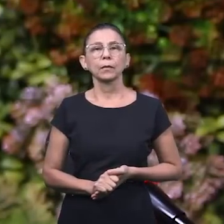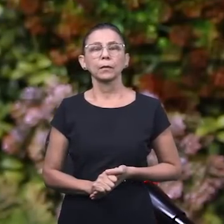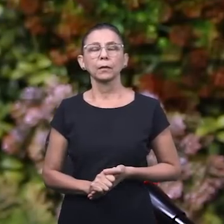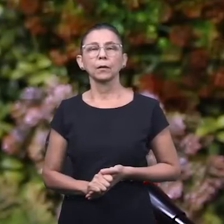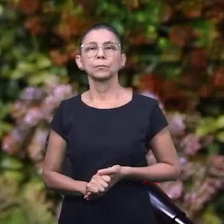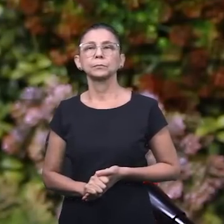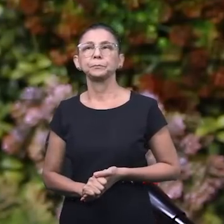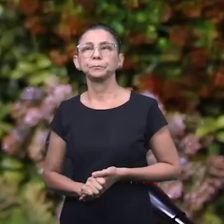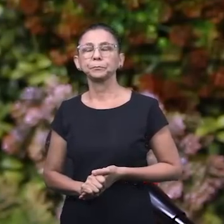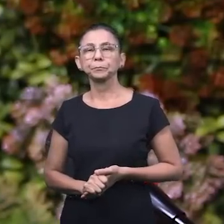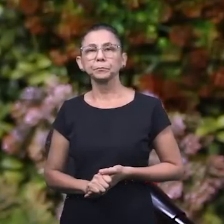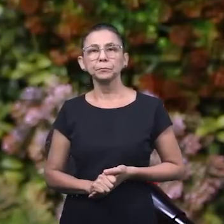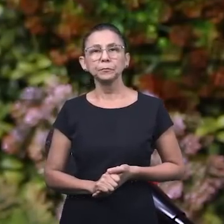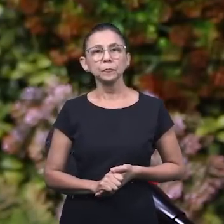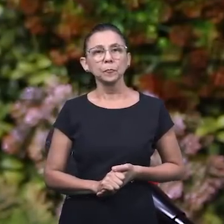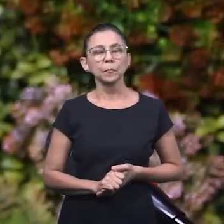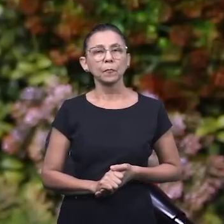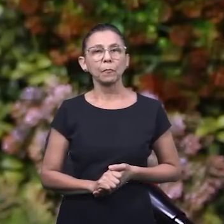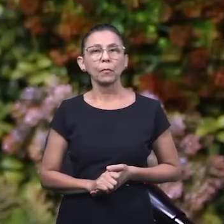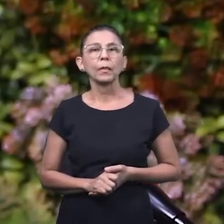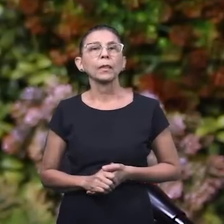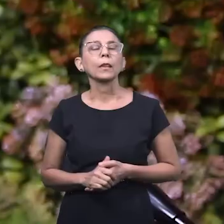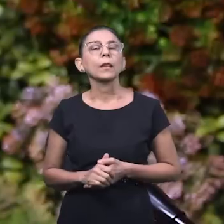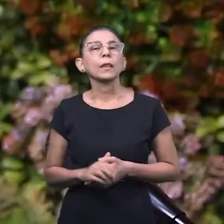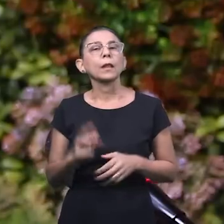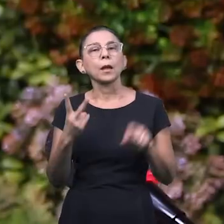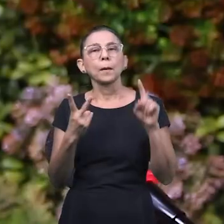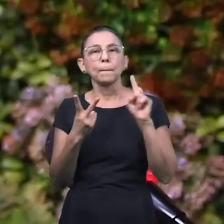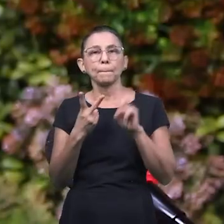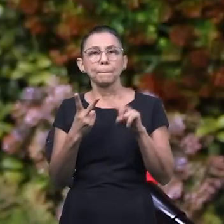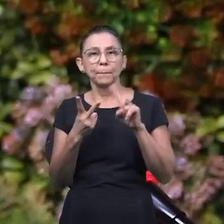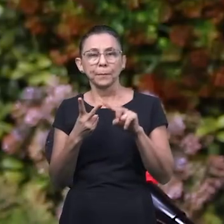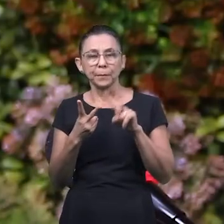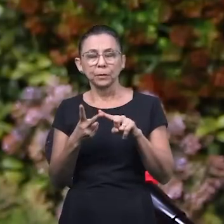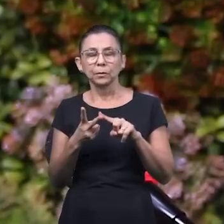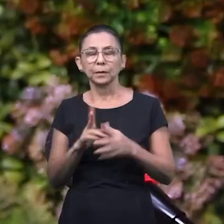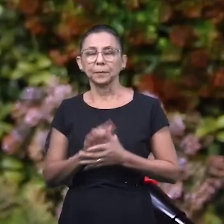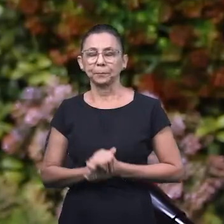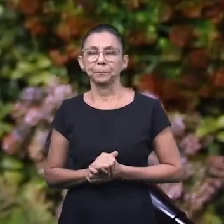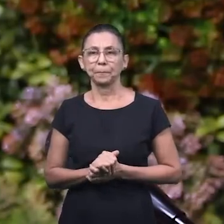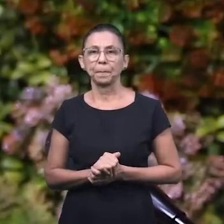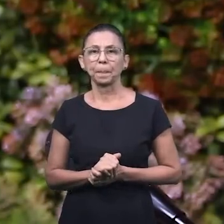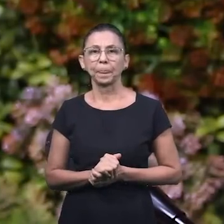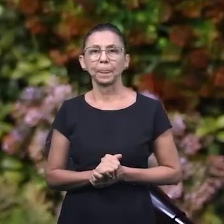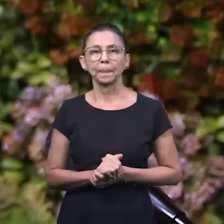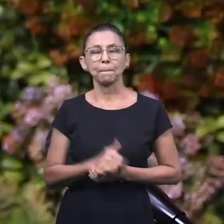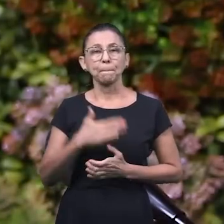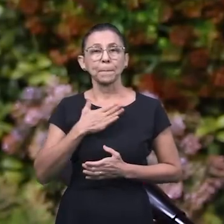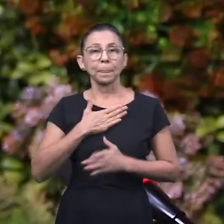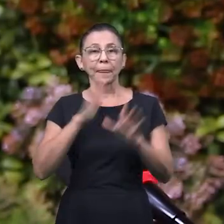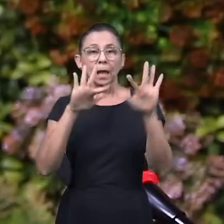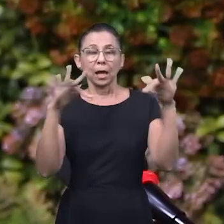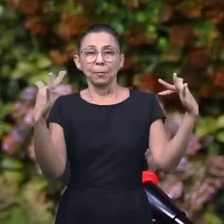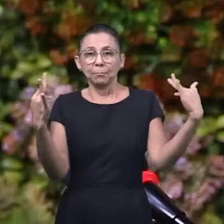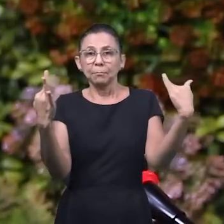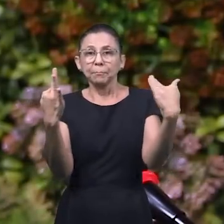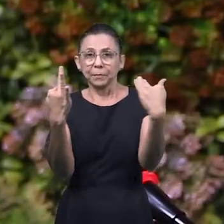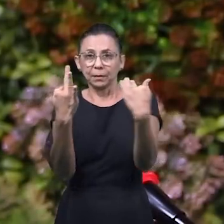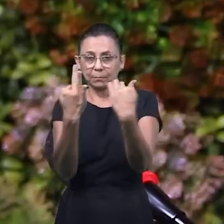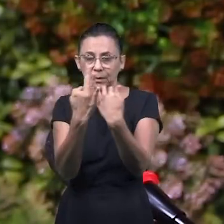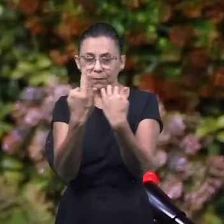foi que a minha família ainda não tinha ideia da proporção, porque tudo tinha